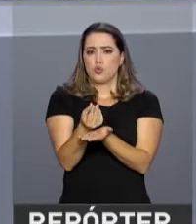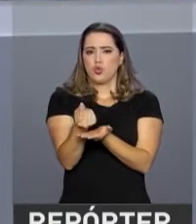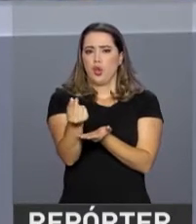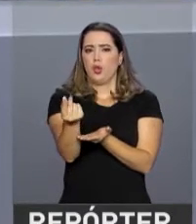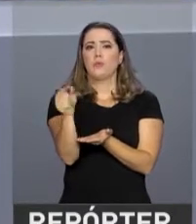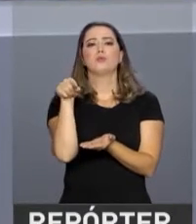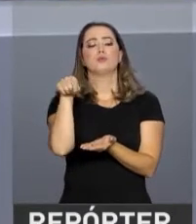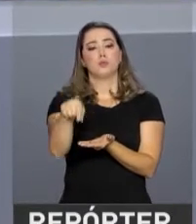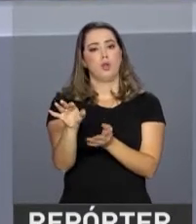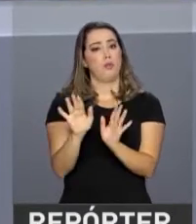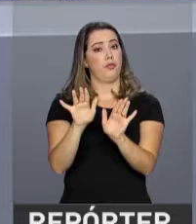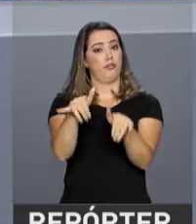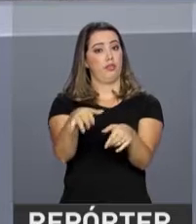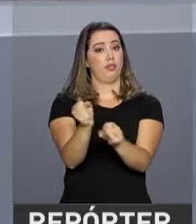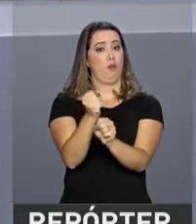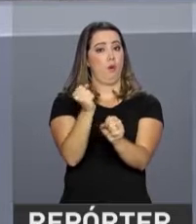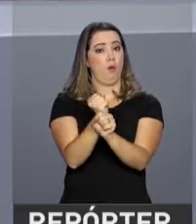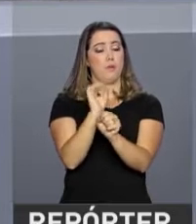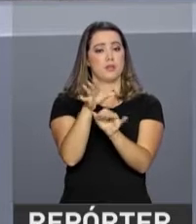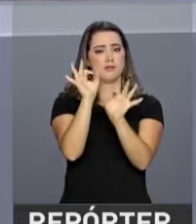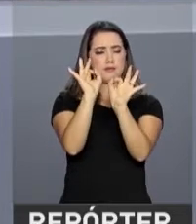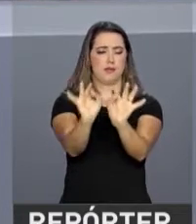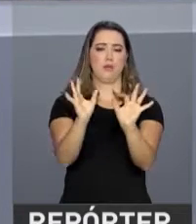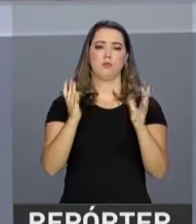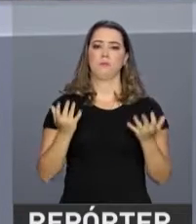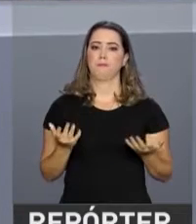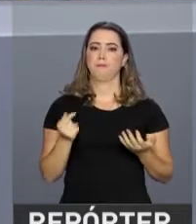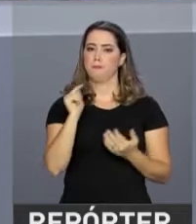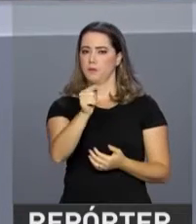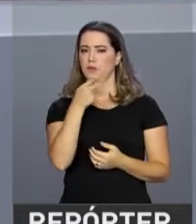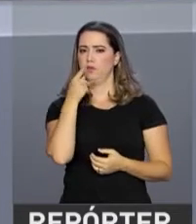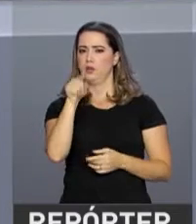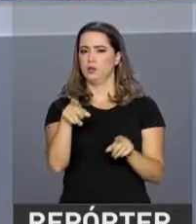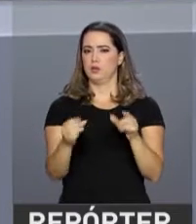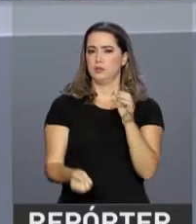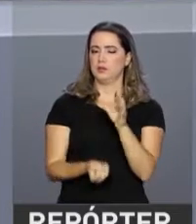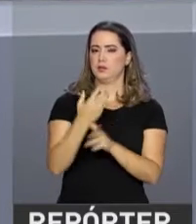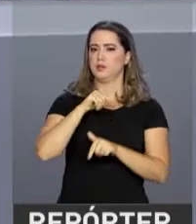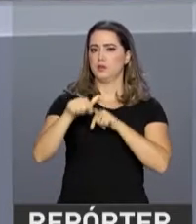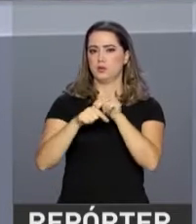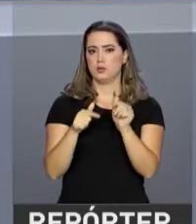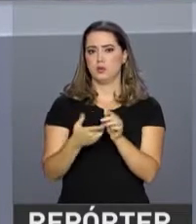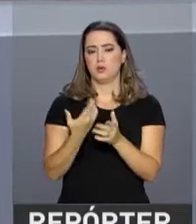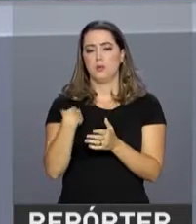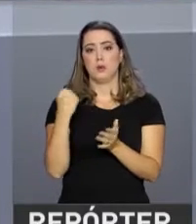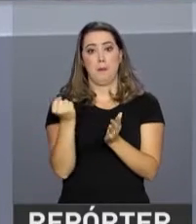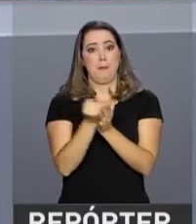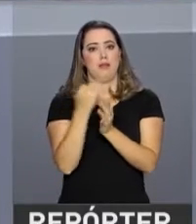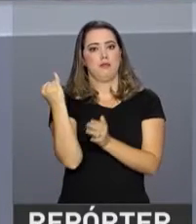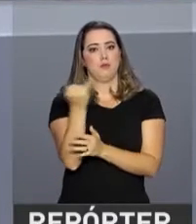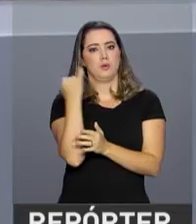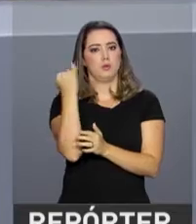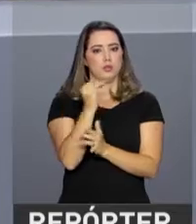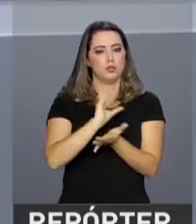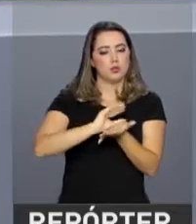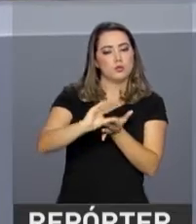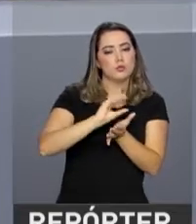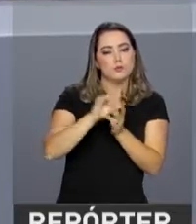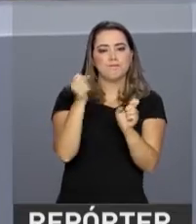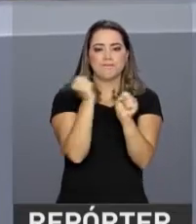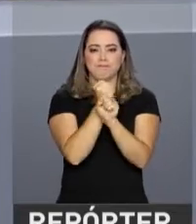recursos para a finalização do empreendimento estão garantidos ele destacou a geração de empregos como uma marca importante dos investimentos